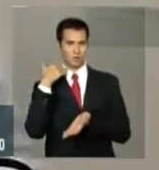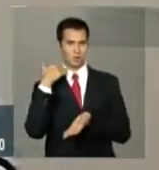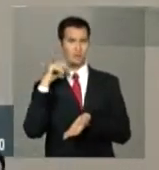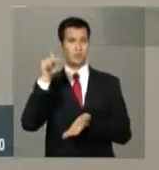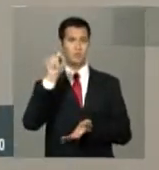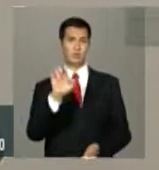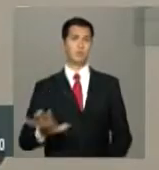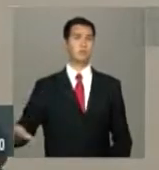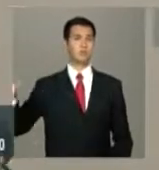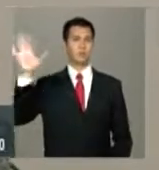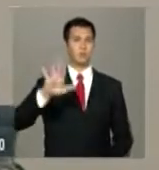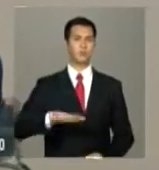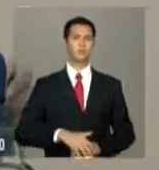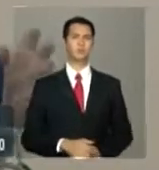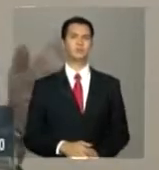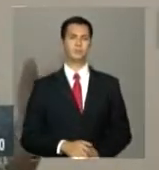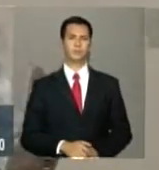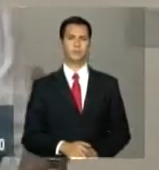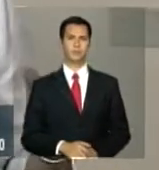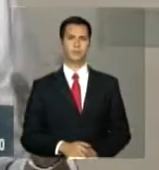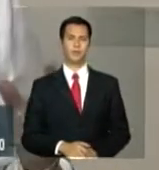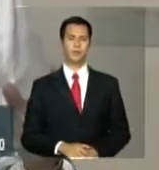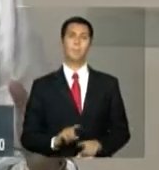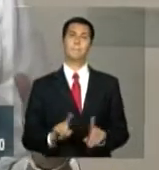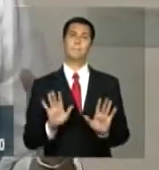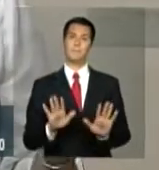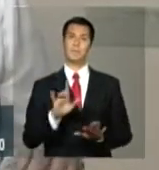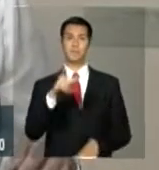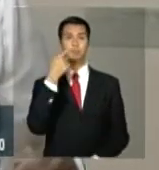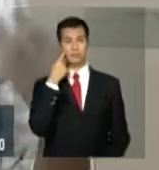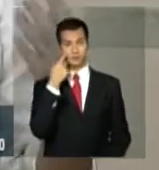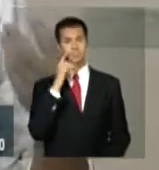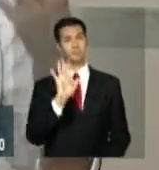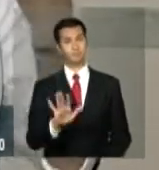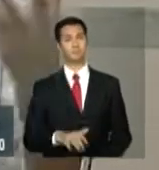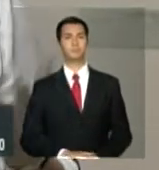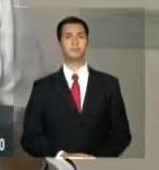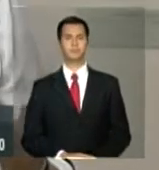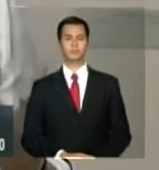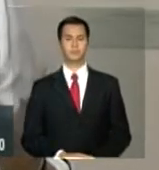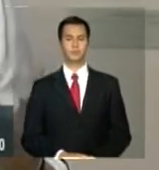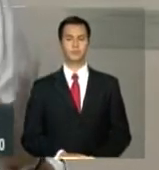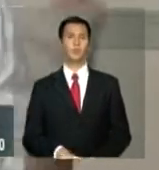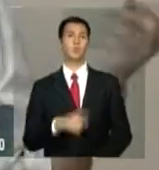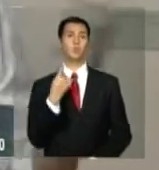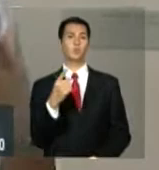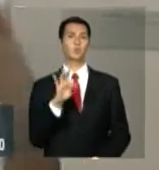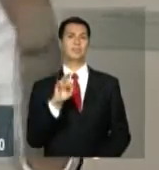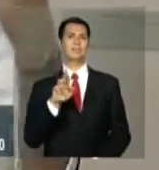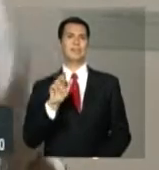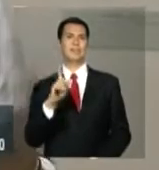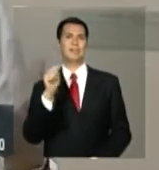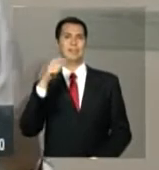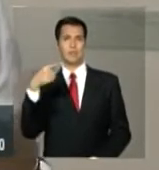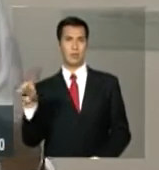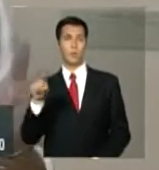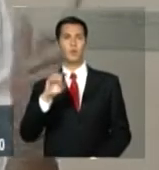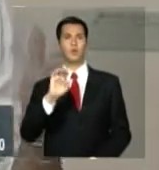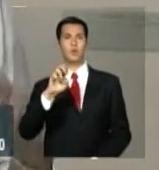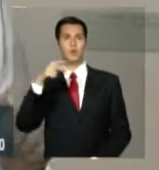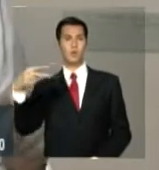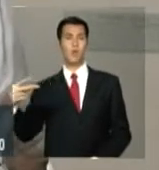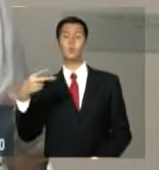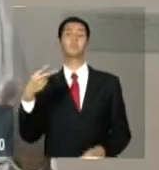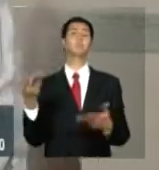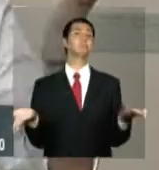Não, mas os bancos, mas veja bem, os bancos, com esse 1 trilhão de euros, aonde foi o euro?